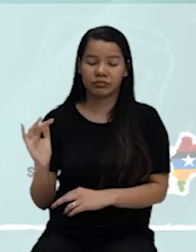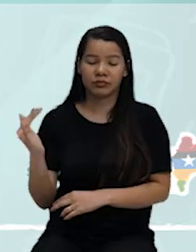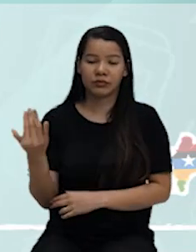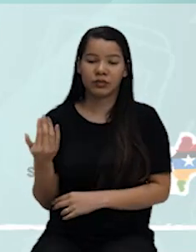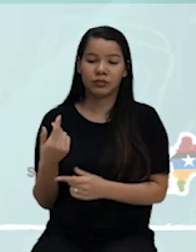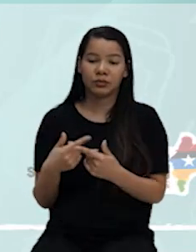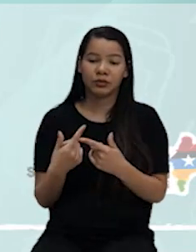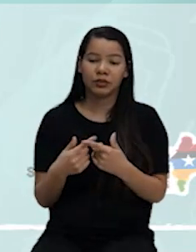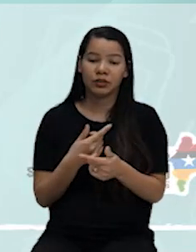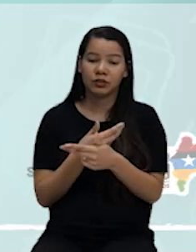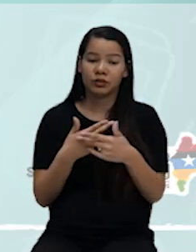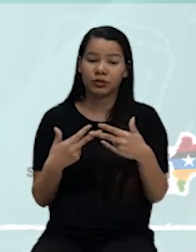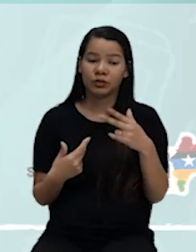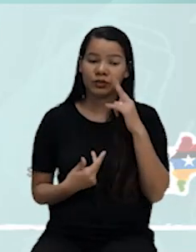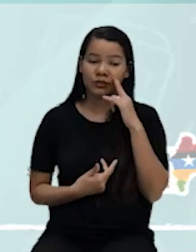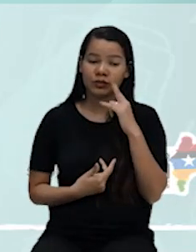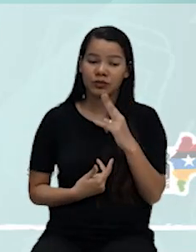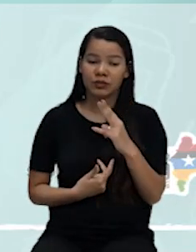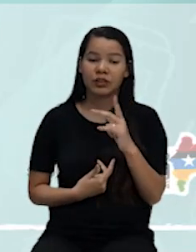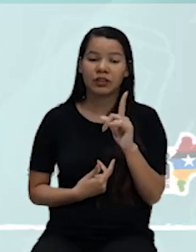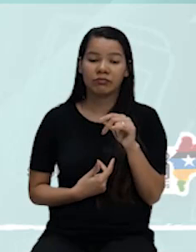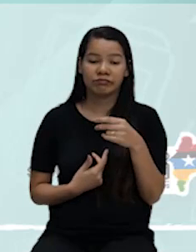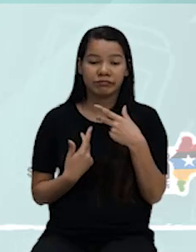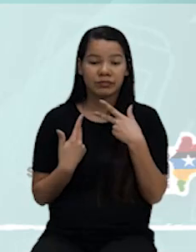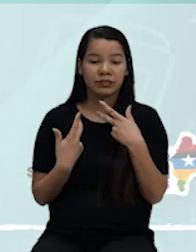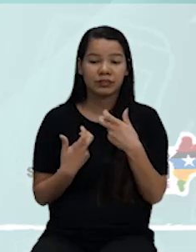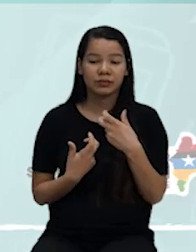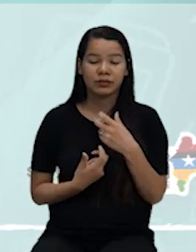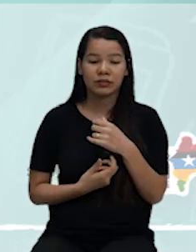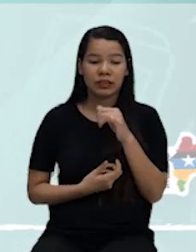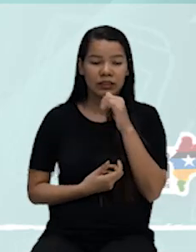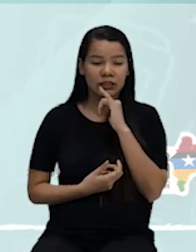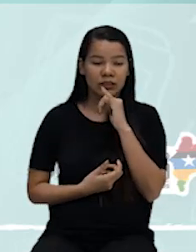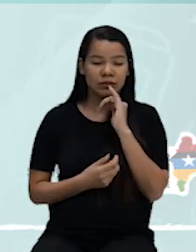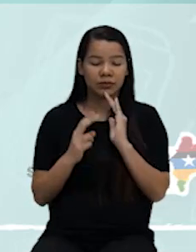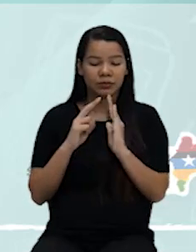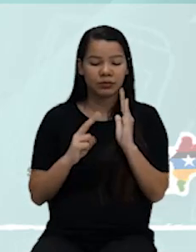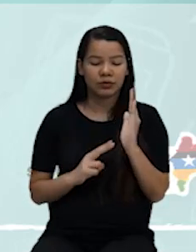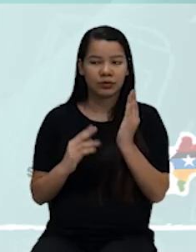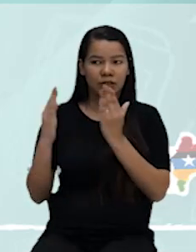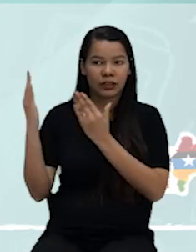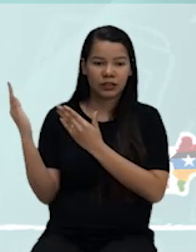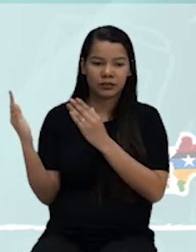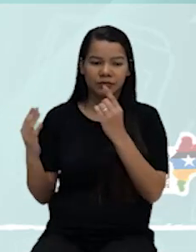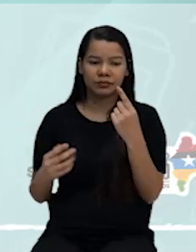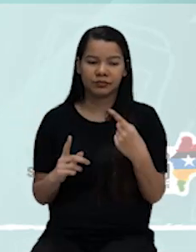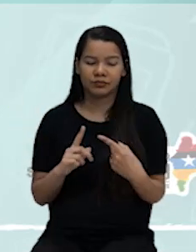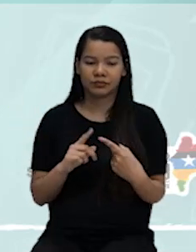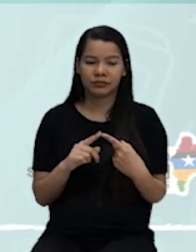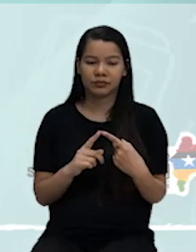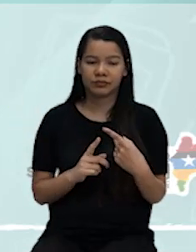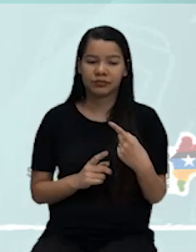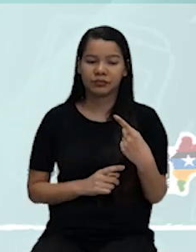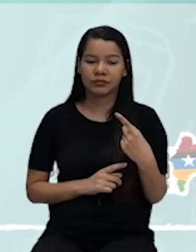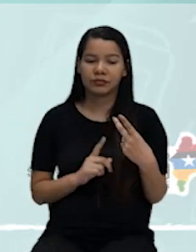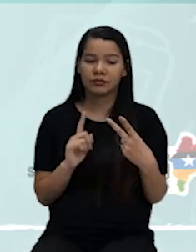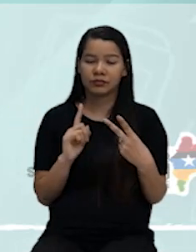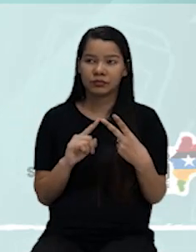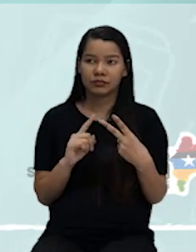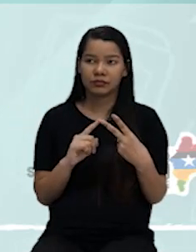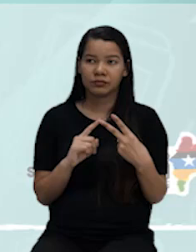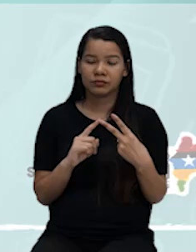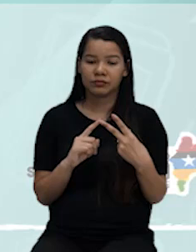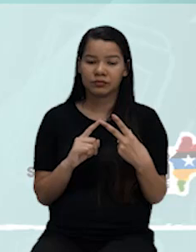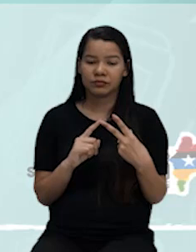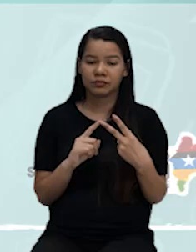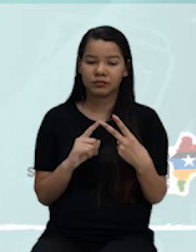coisas visuais é perceptível. Por exemplo, mudança de cor, liberação de um gás, né,